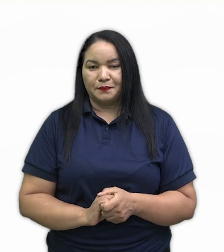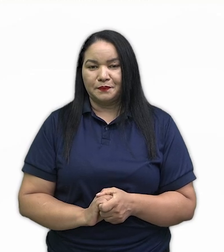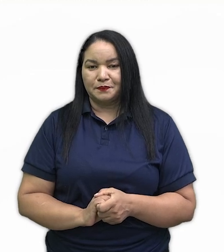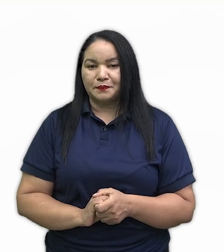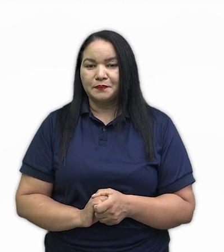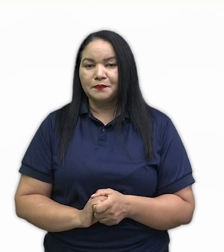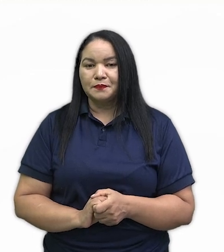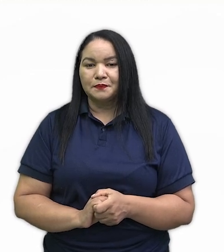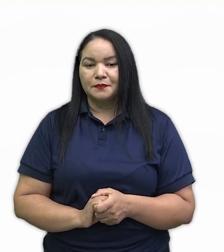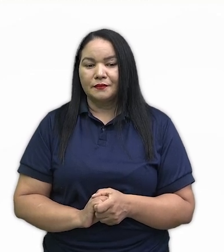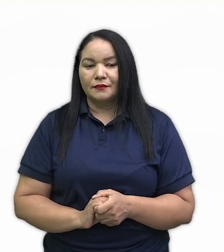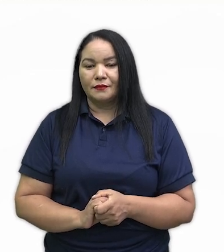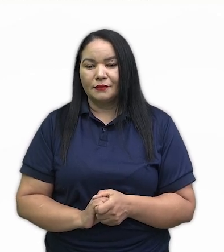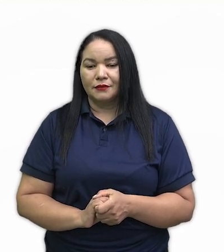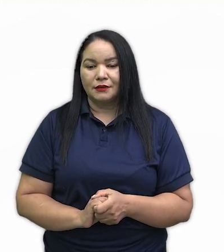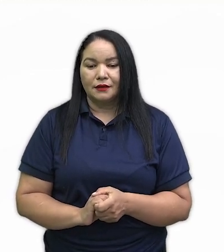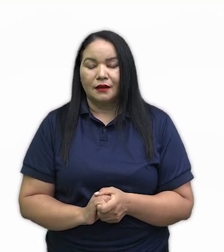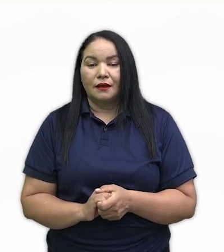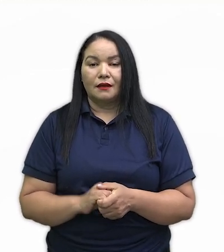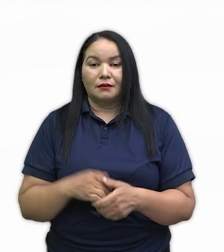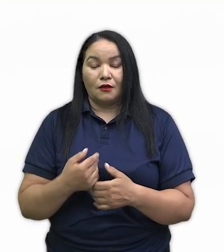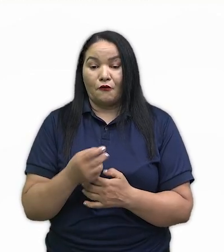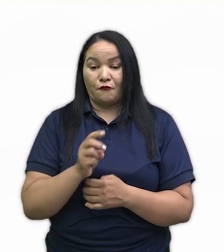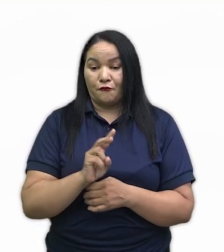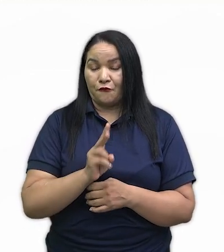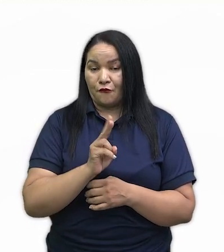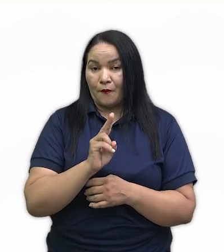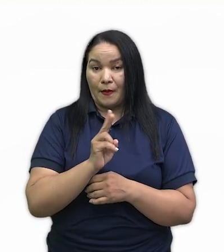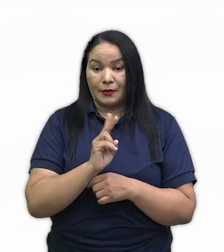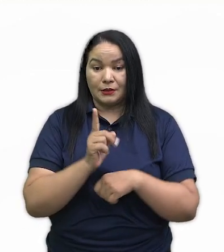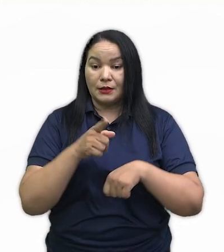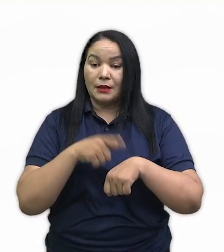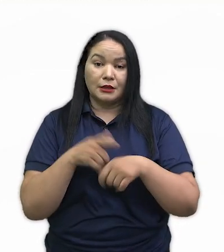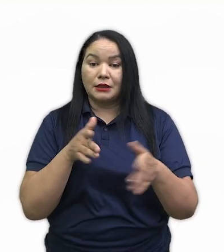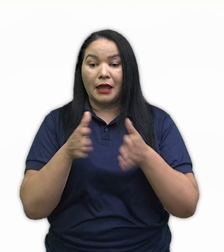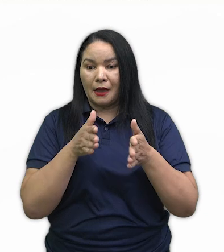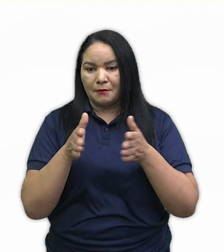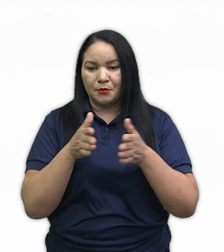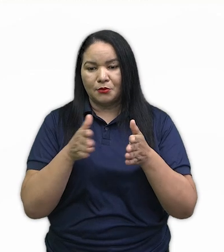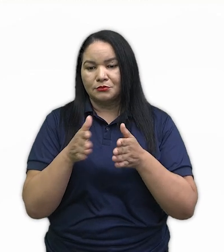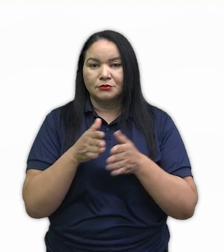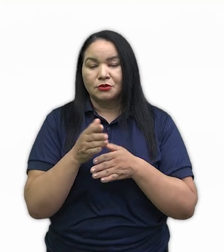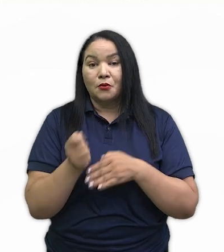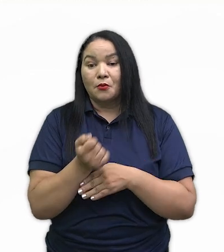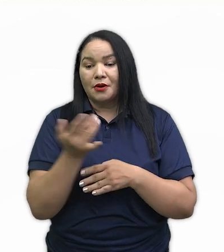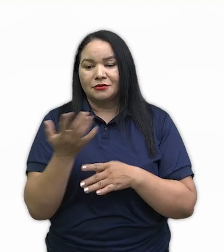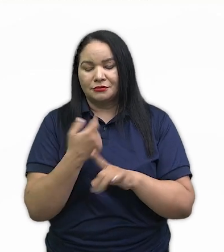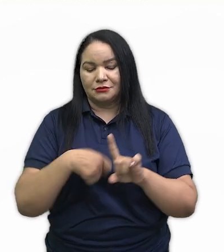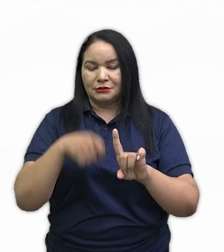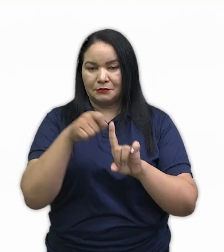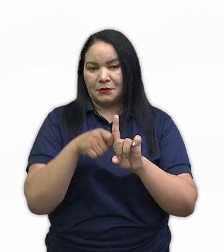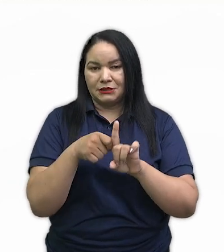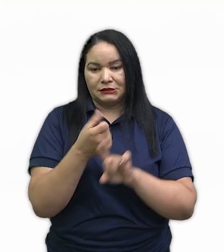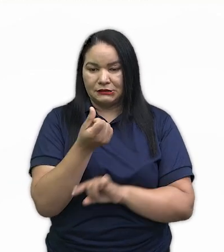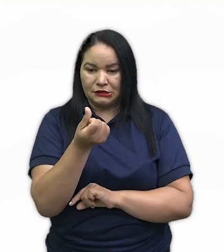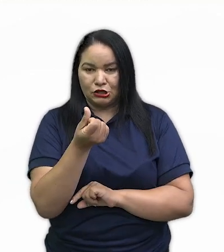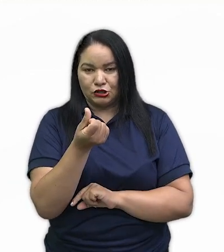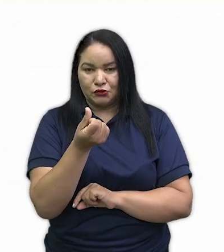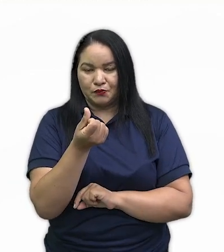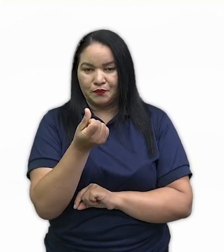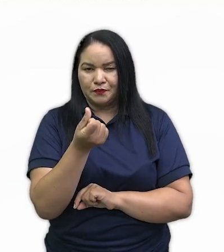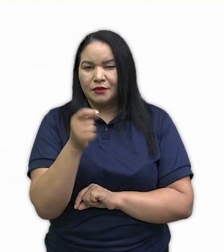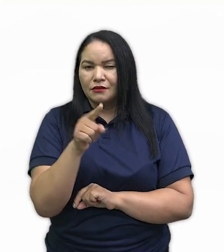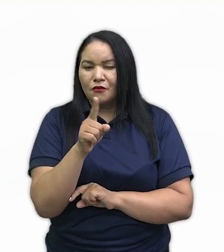tá? O valor, o tempo, aliás, dessa operação é de 6 meses. O que